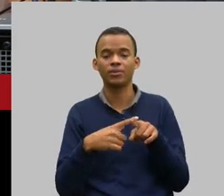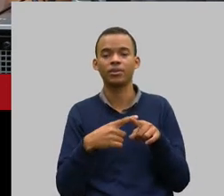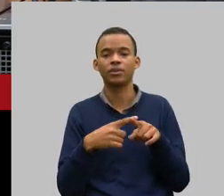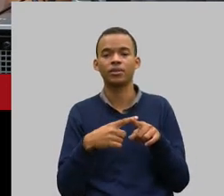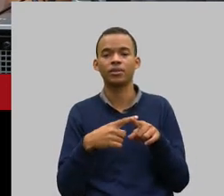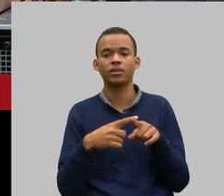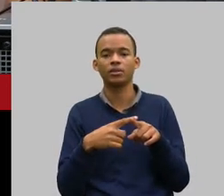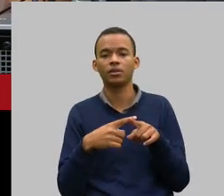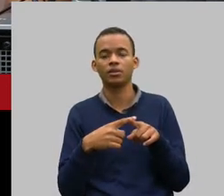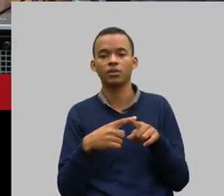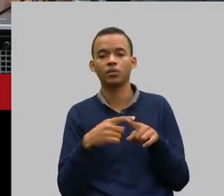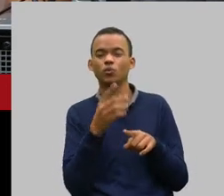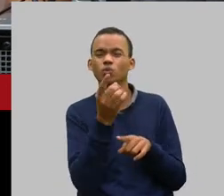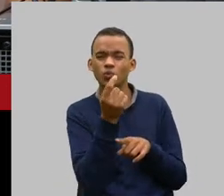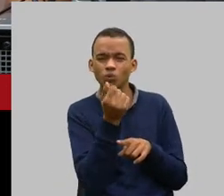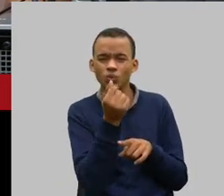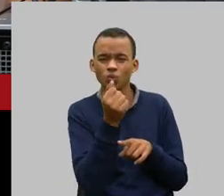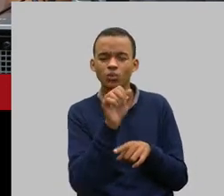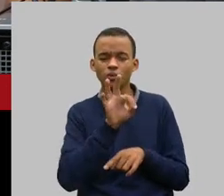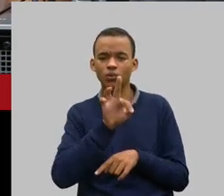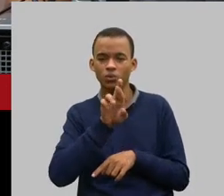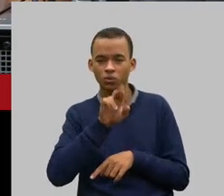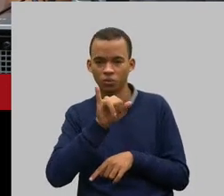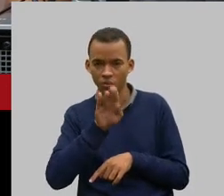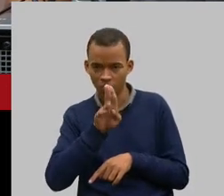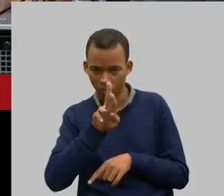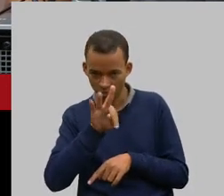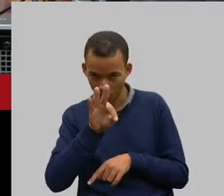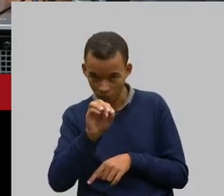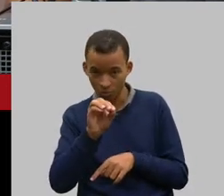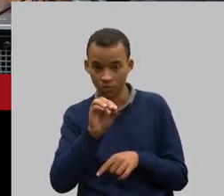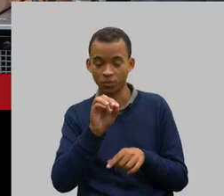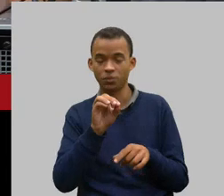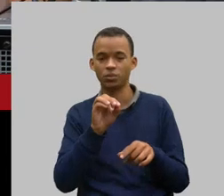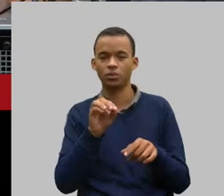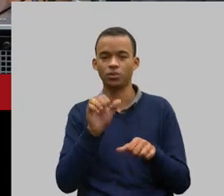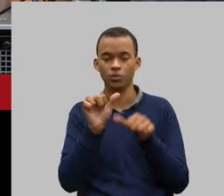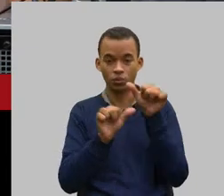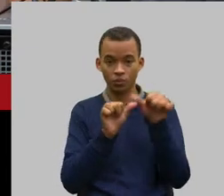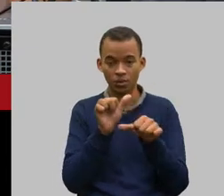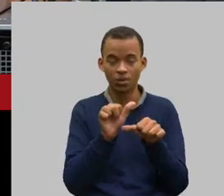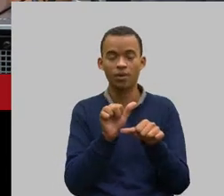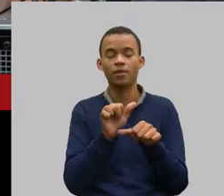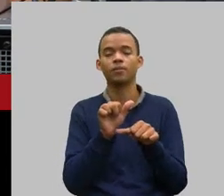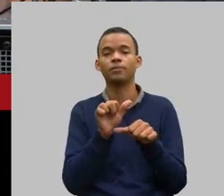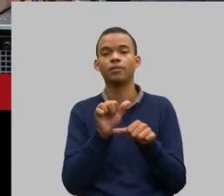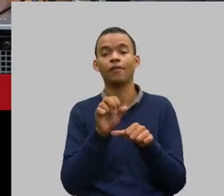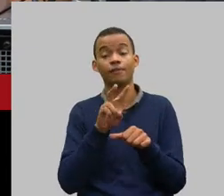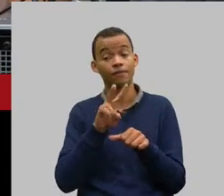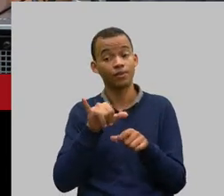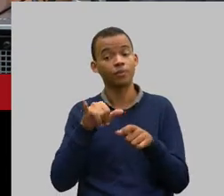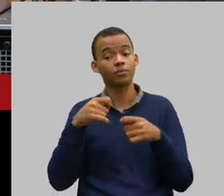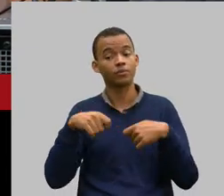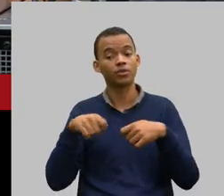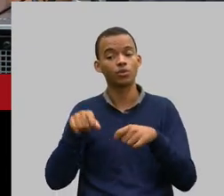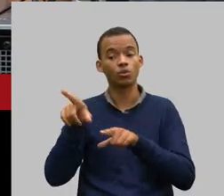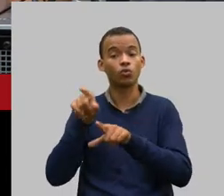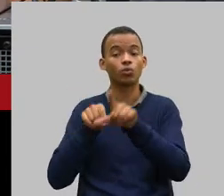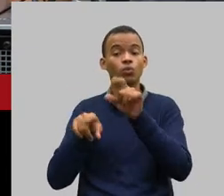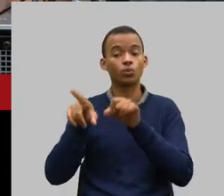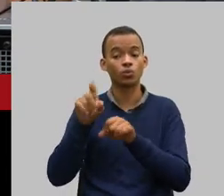tributária vai ter uma espécie de reset e vai começar a selecionar os setores que terão a